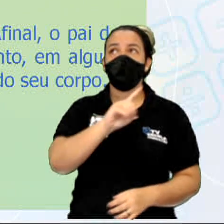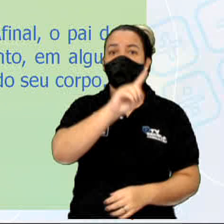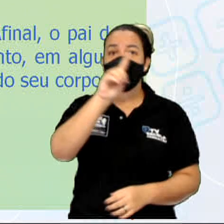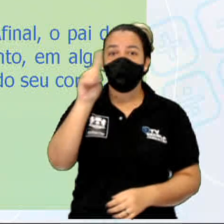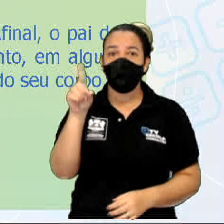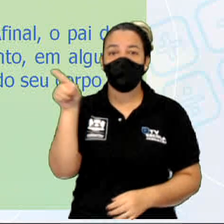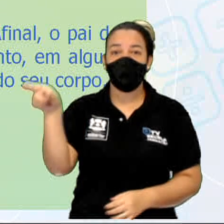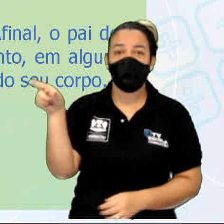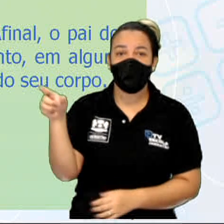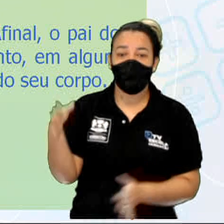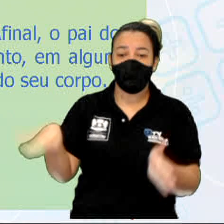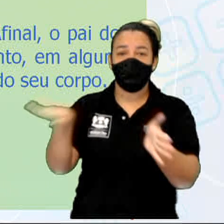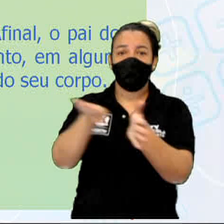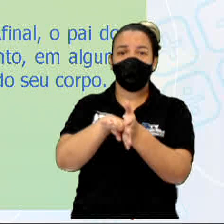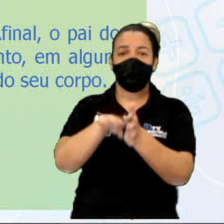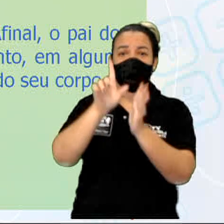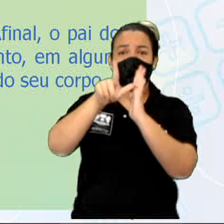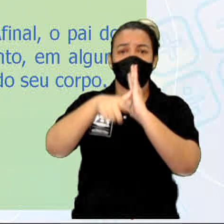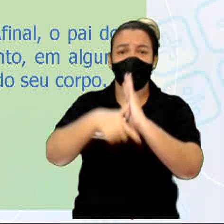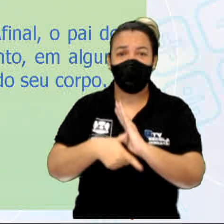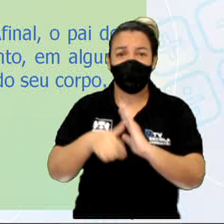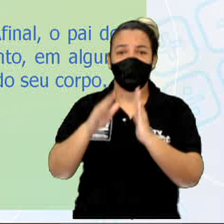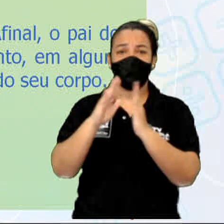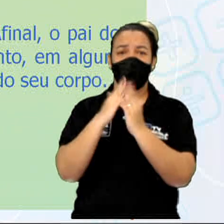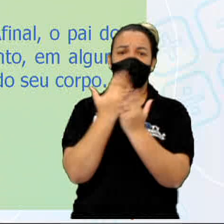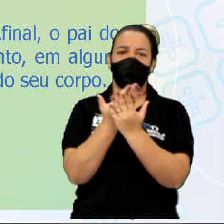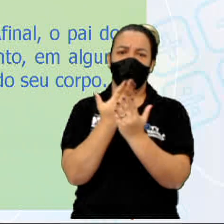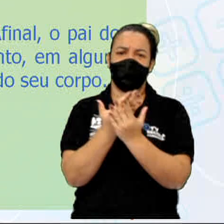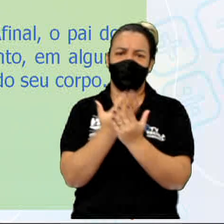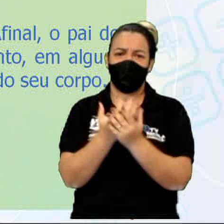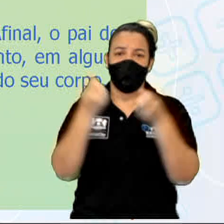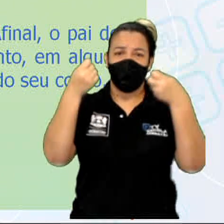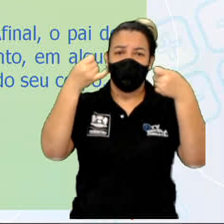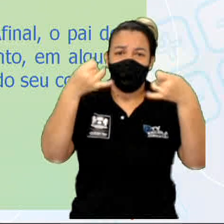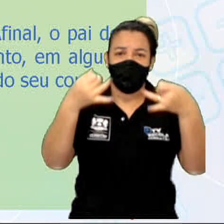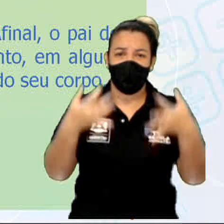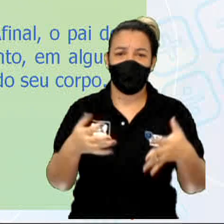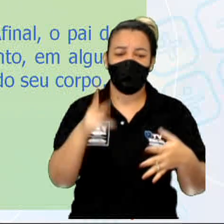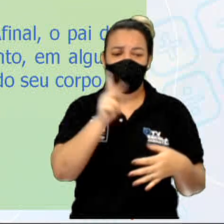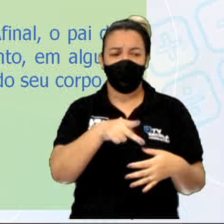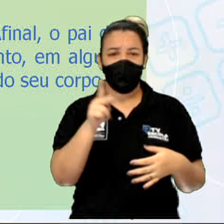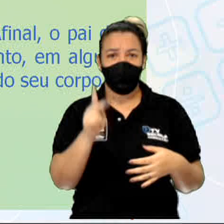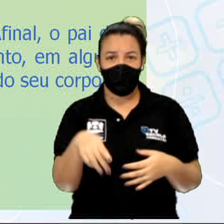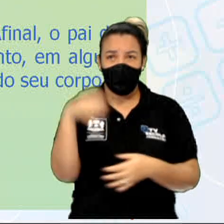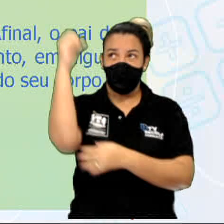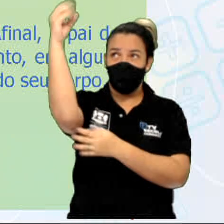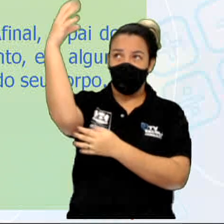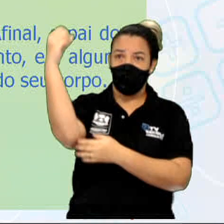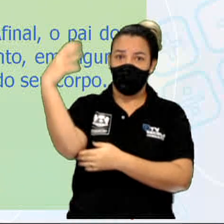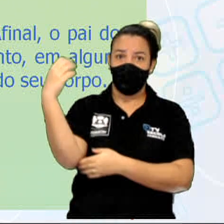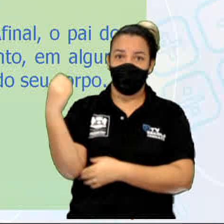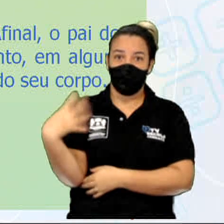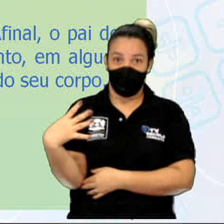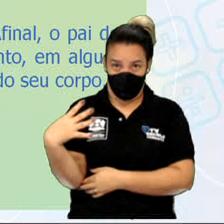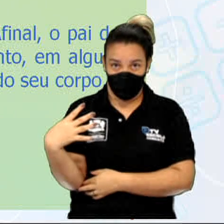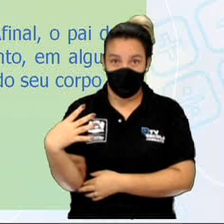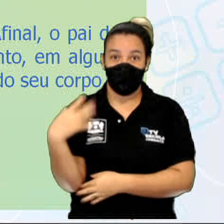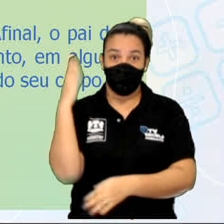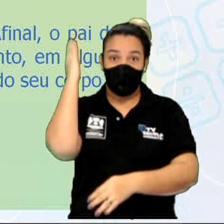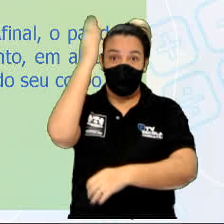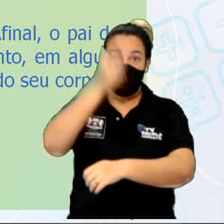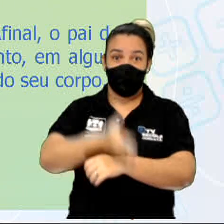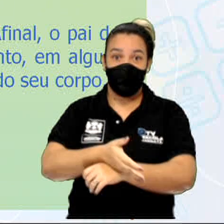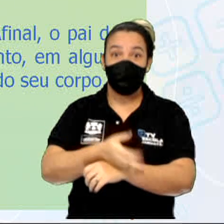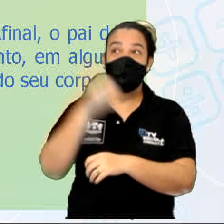para a professora o que acontecera. O pai atravessou a sinaleira e peixou. O quê? O pai